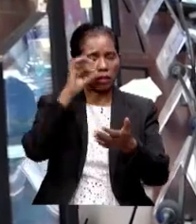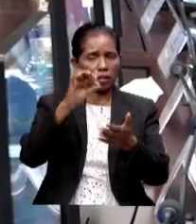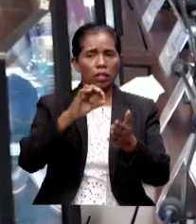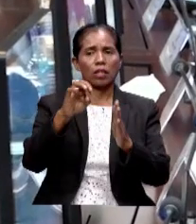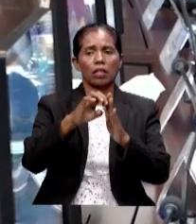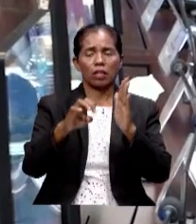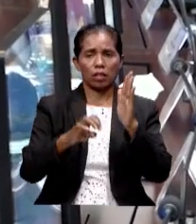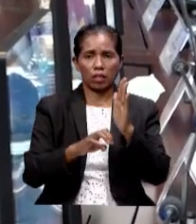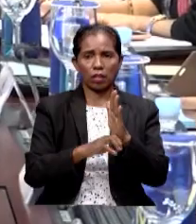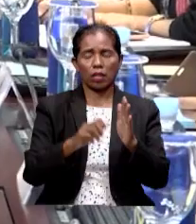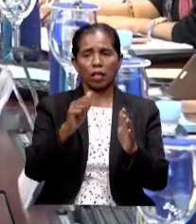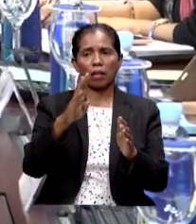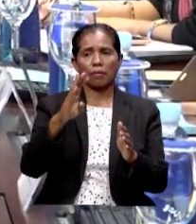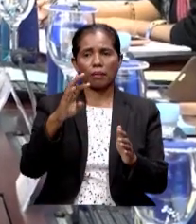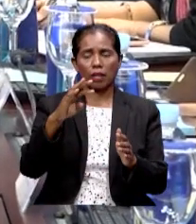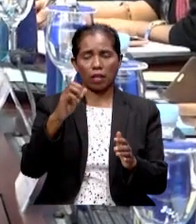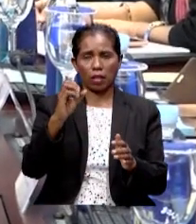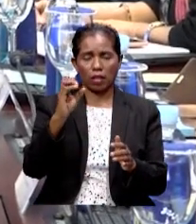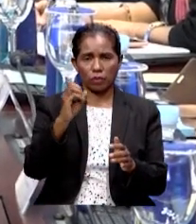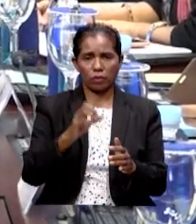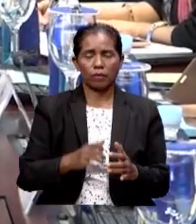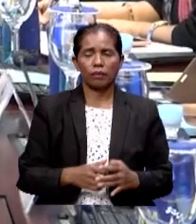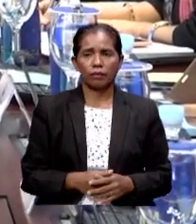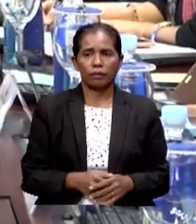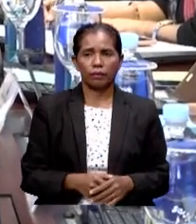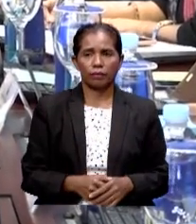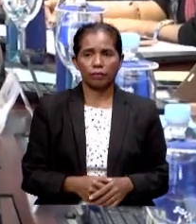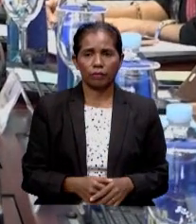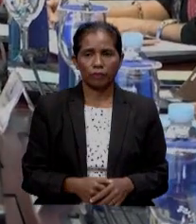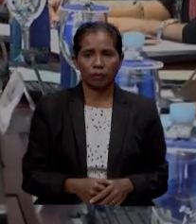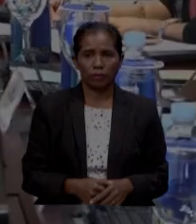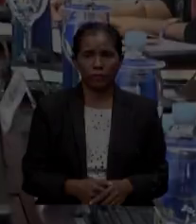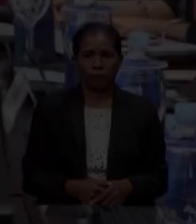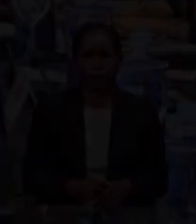Juventude e Desporto, Abraão Saldanha. Celina Lopes, Agostinho da Costa, Ziemen.